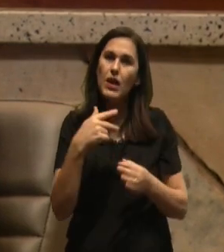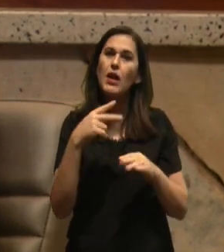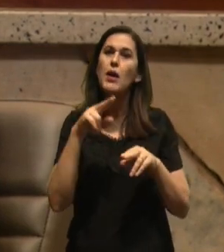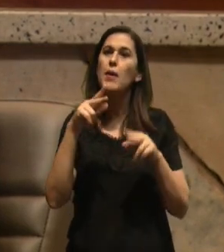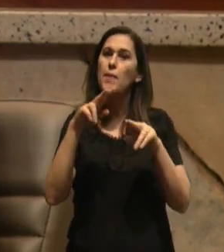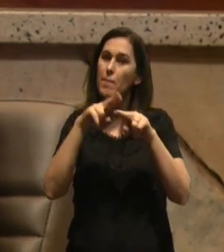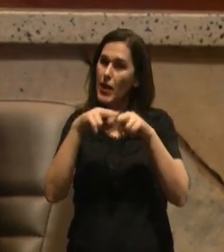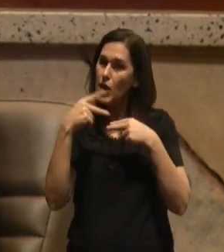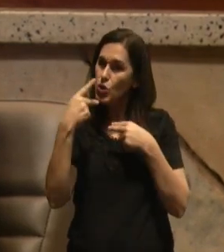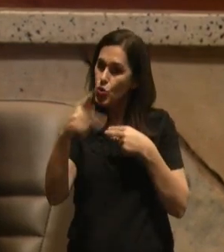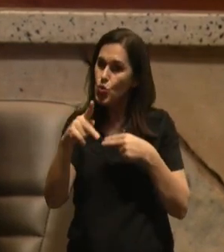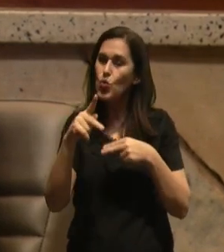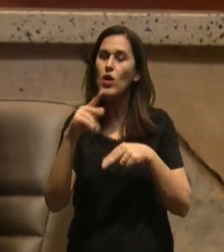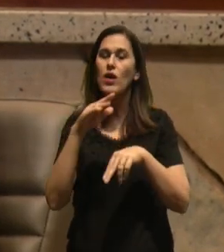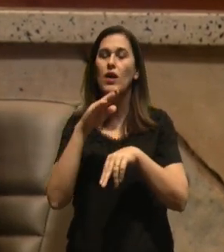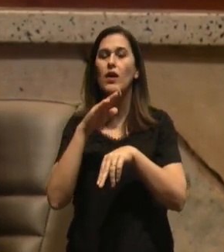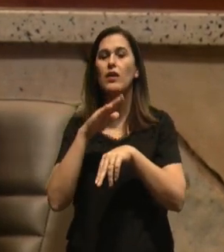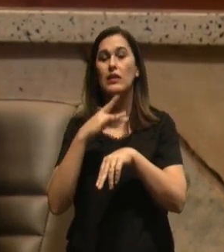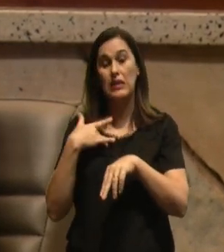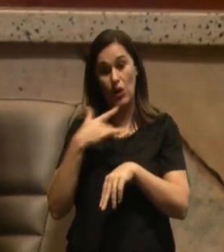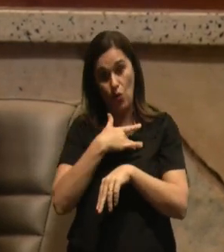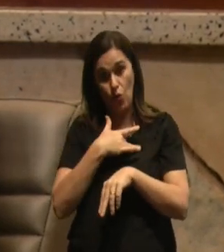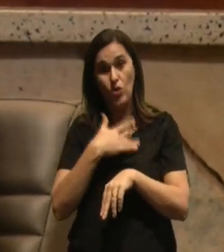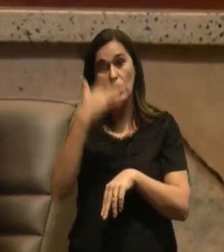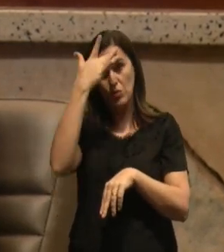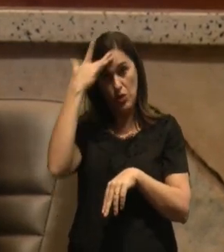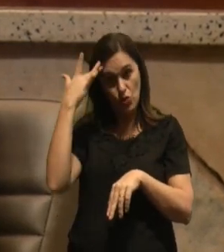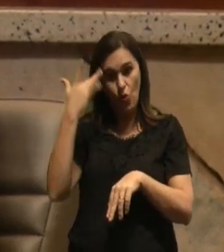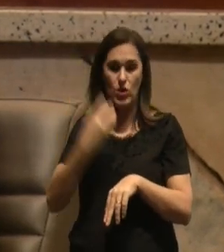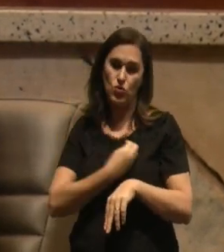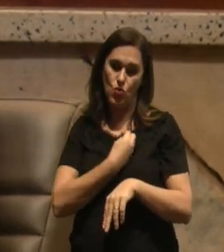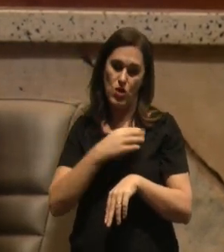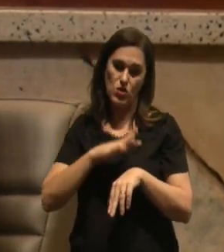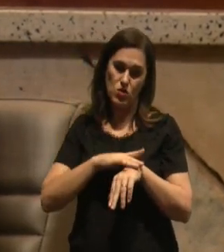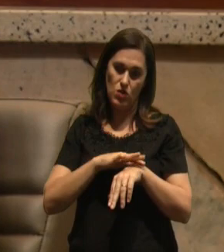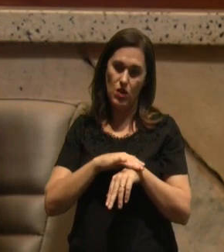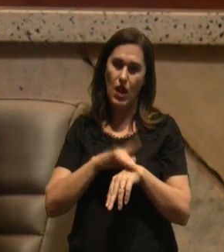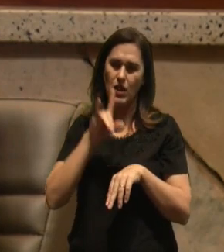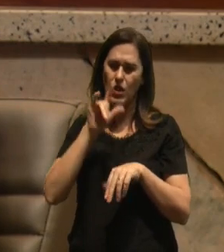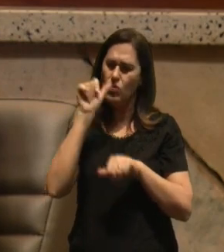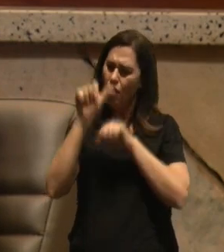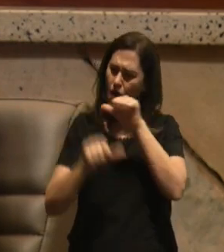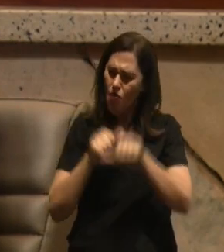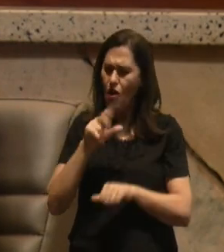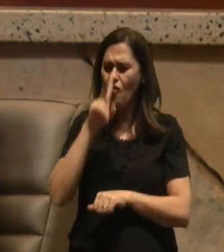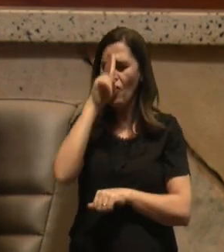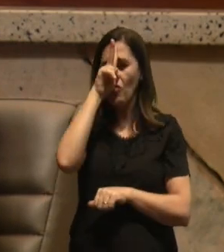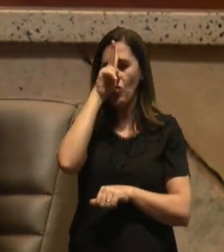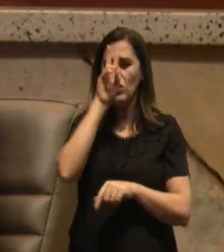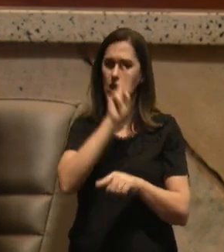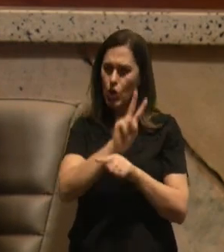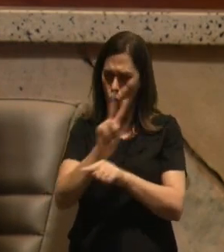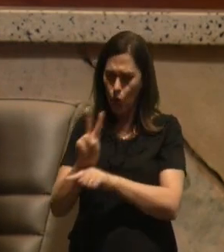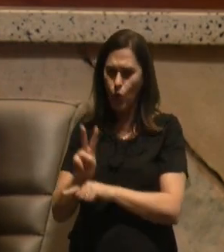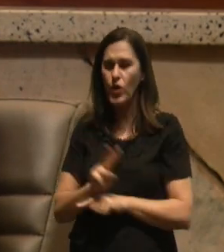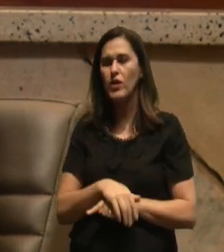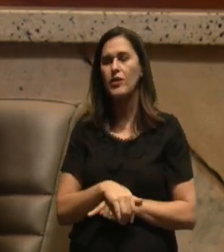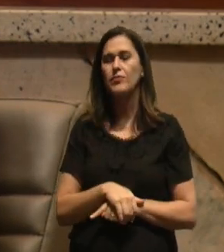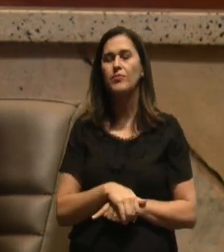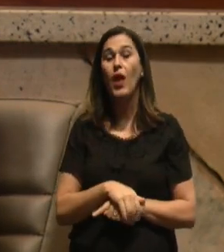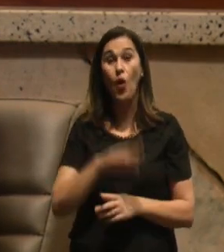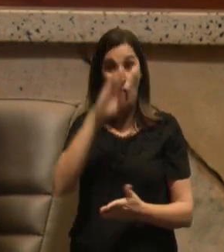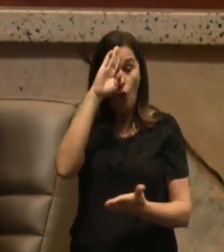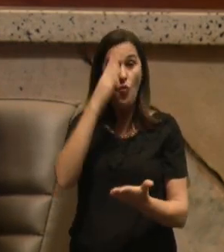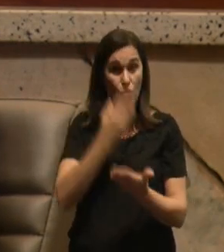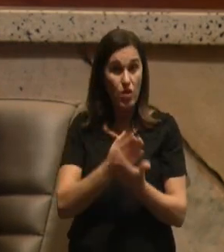enfermos, por aqueles que acompanham os seus enfermos também, para que Deus renove as forças. Então, tenho absoluta